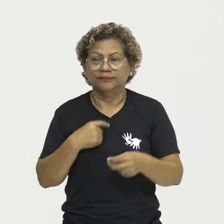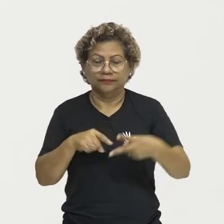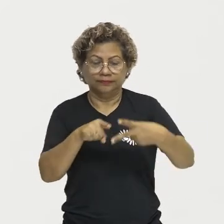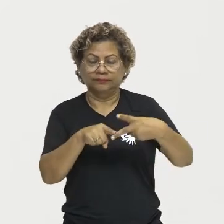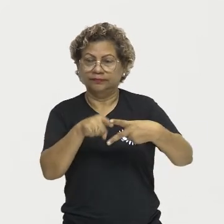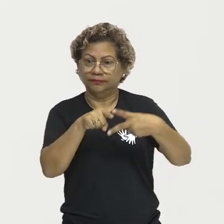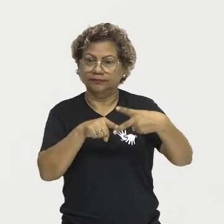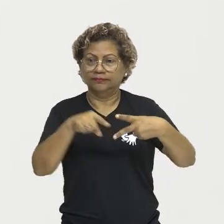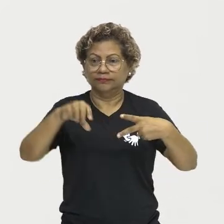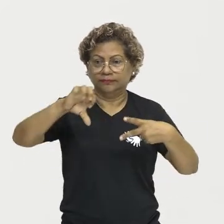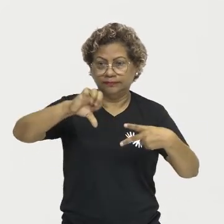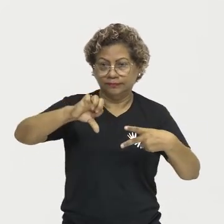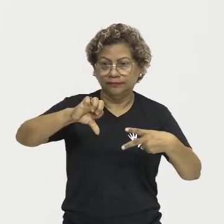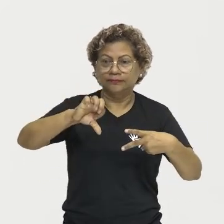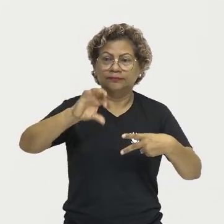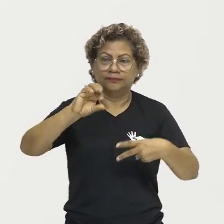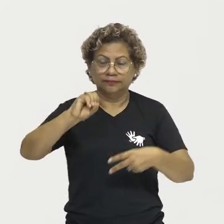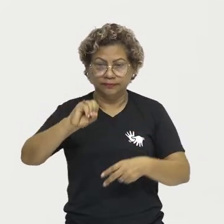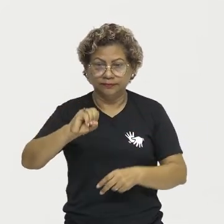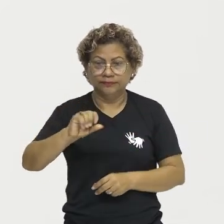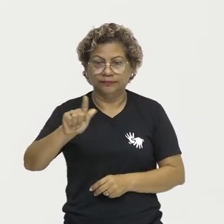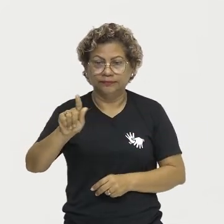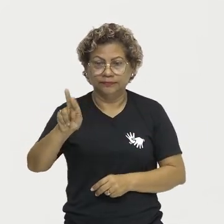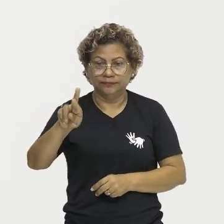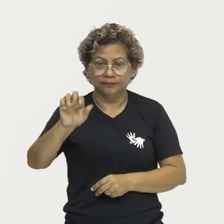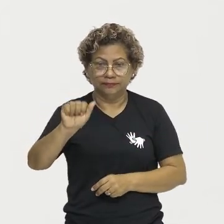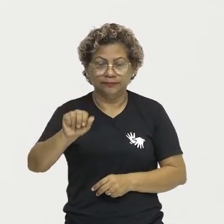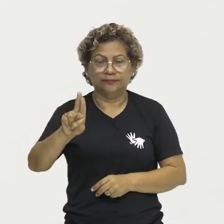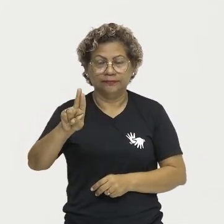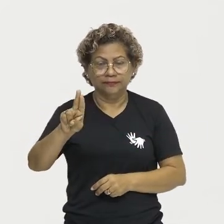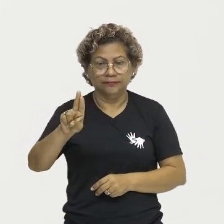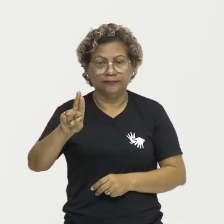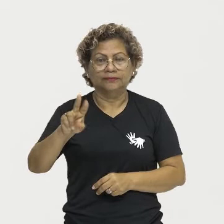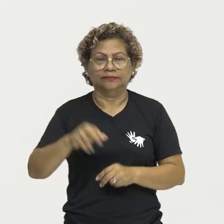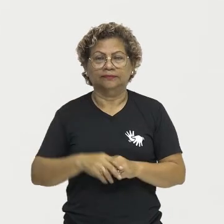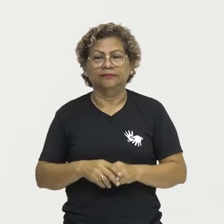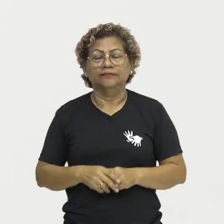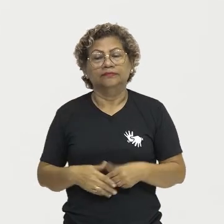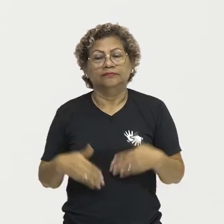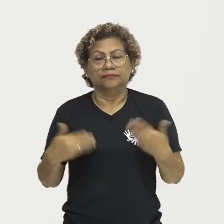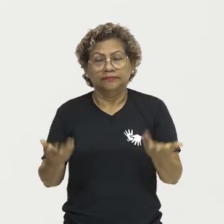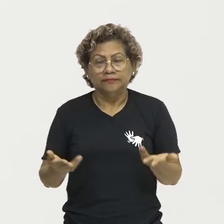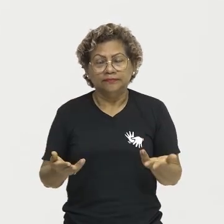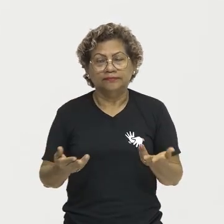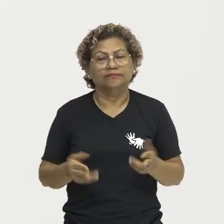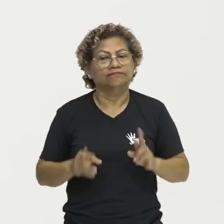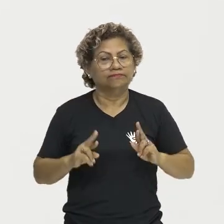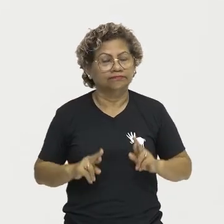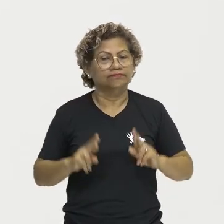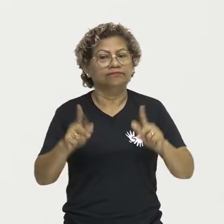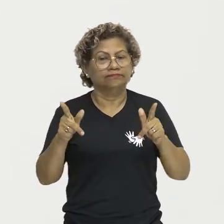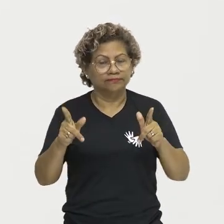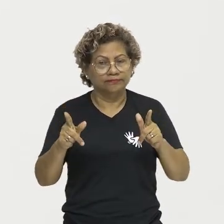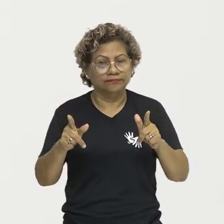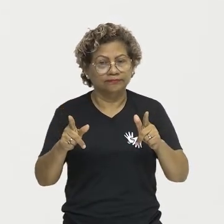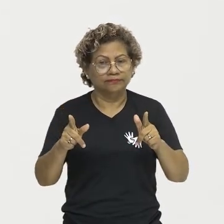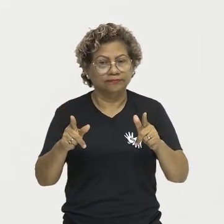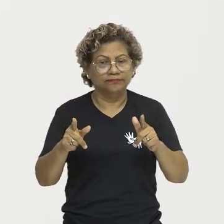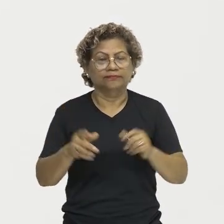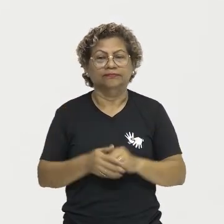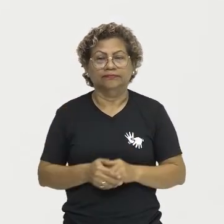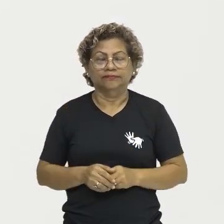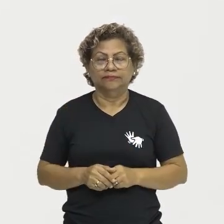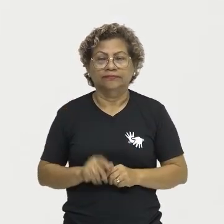graus, que são forças perpendiculares, e a intensidade da força resultante, nesse caso, é obtida pelo Teorema